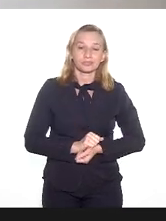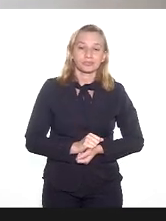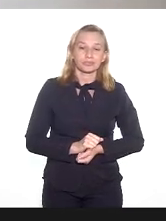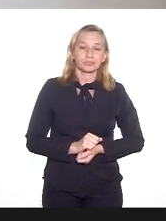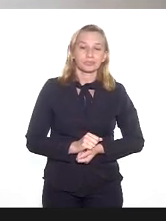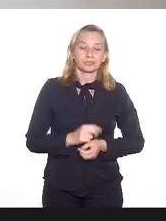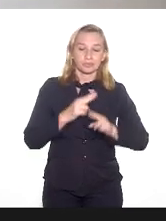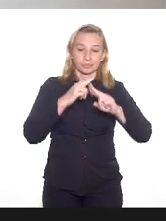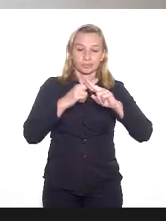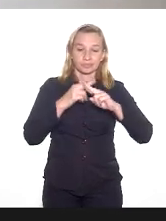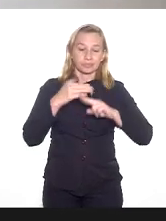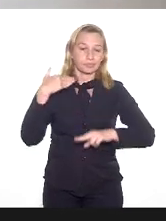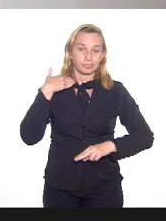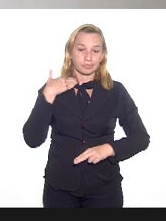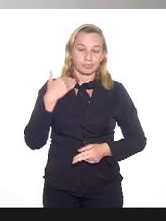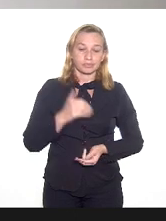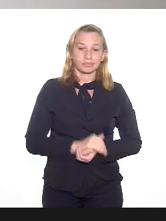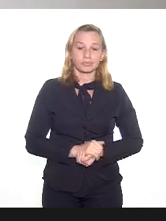Caixa Econômica,